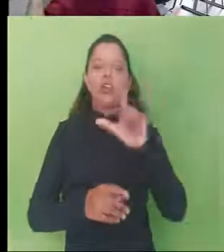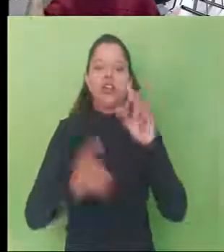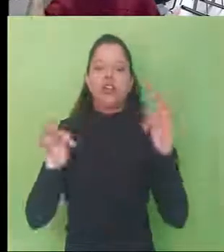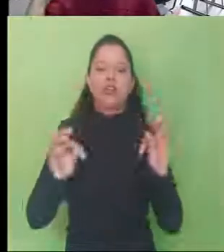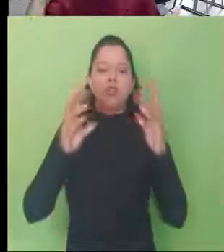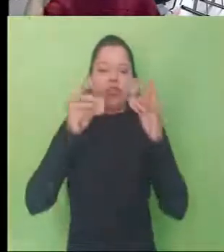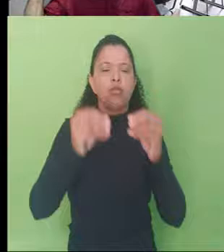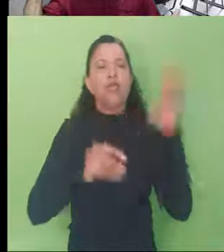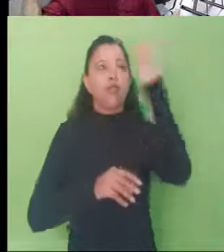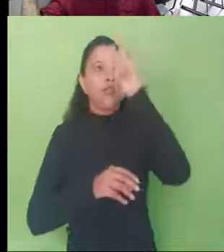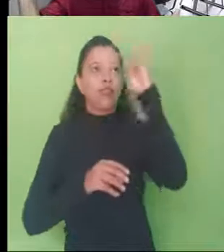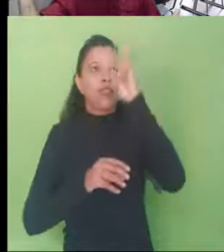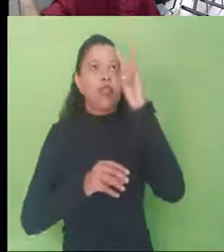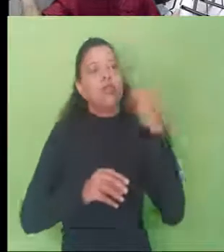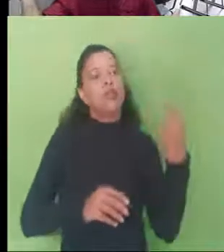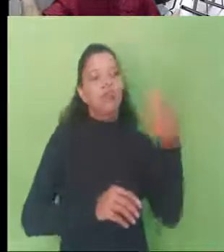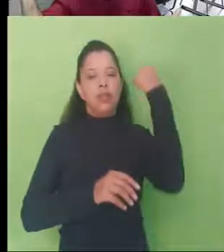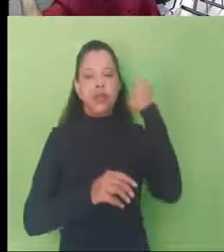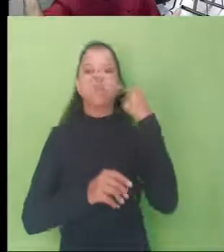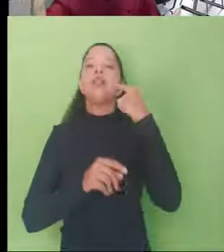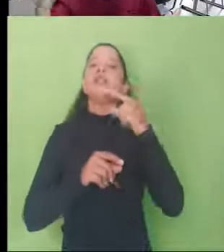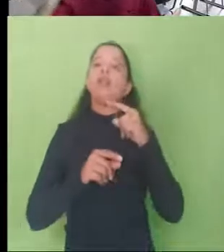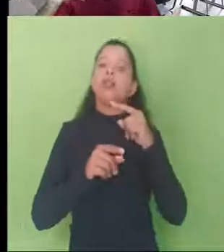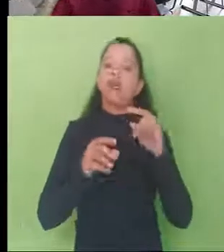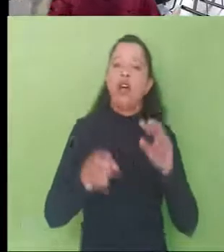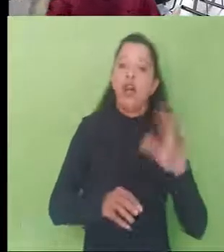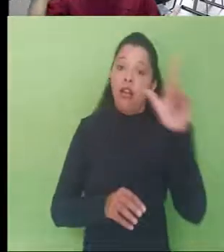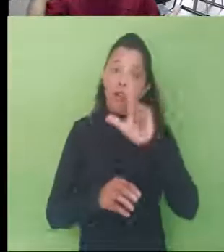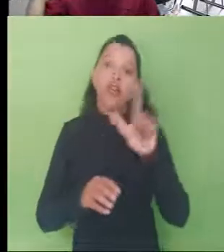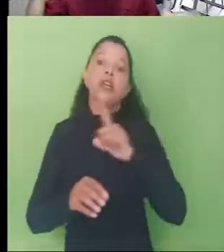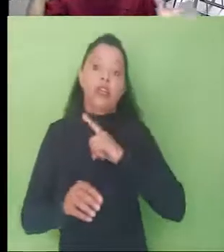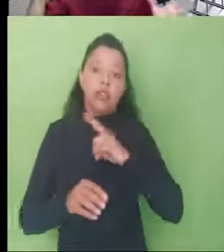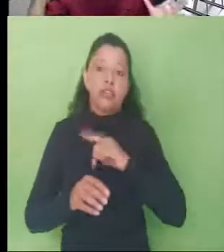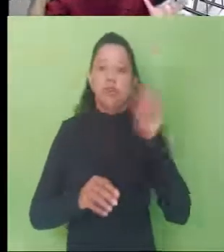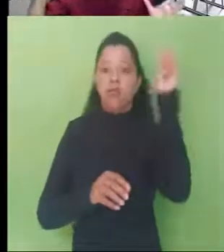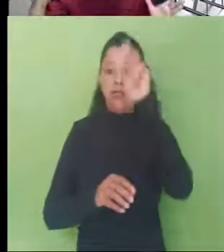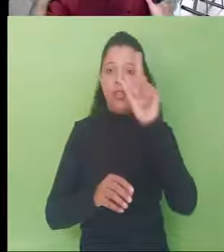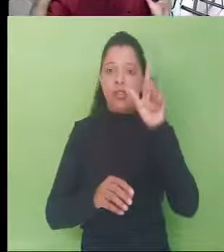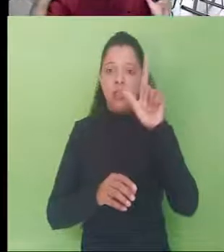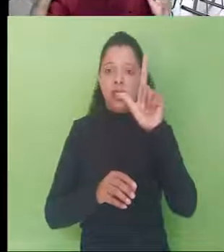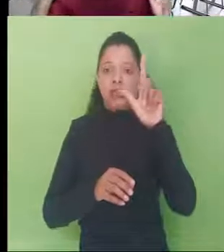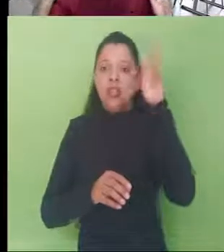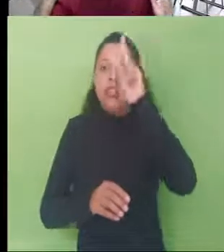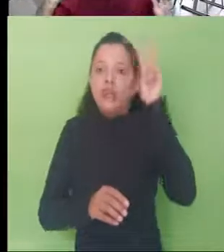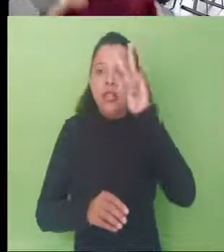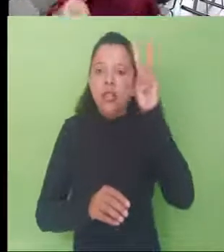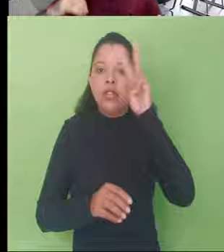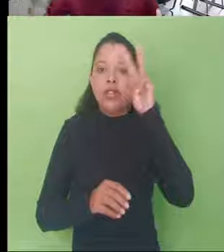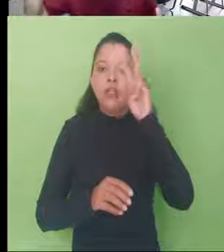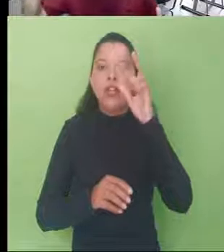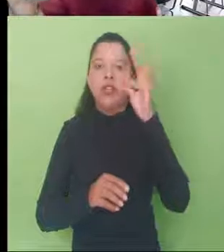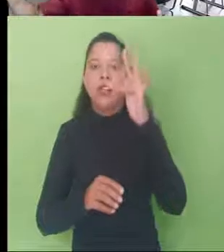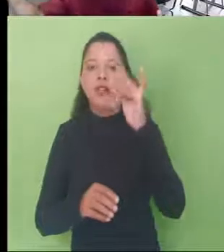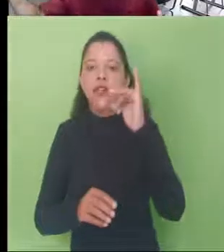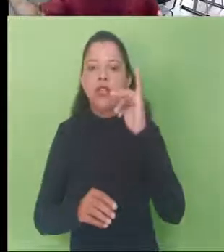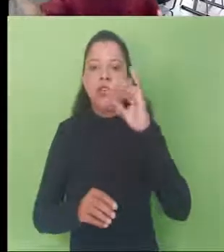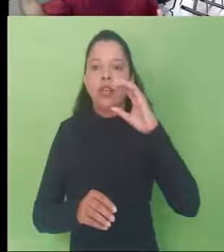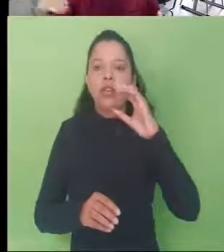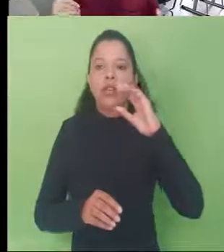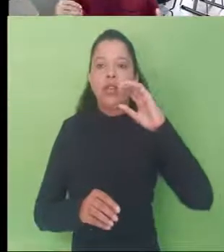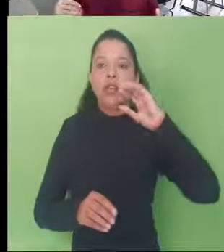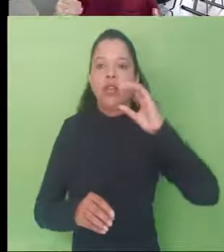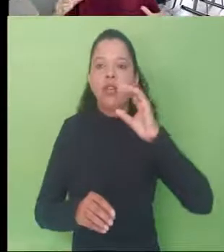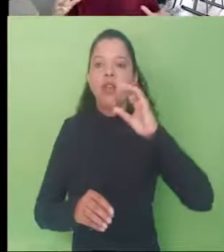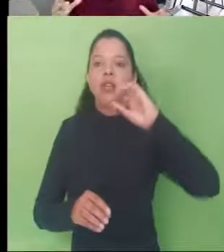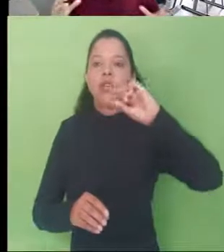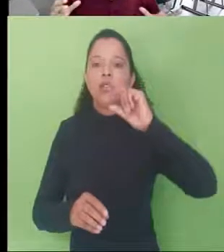que tem história de ficção, que aponta para o futuro também. As ficções, aquilo que é ficção, a gente diz que é no futuro, que ainda